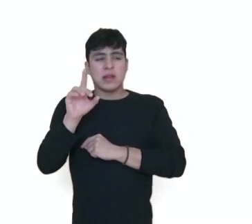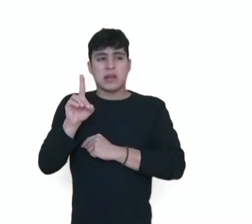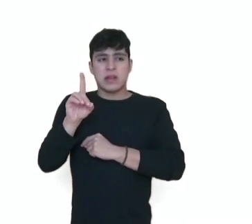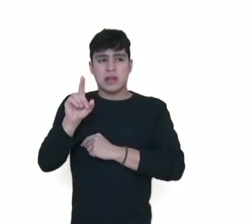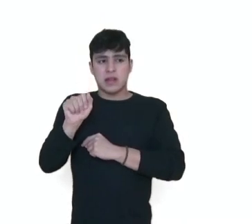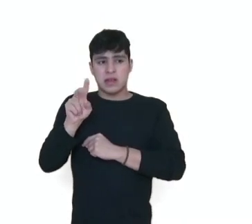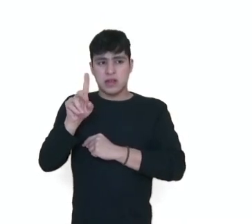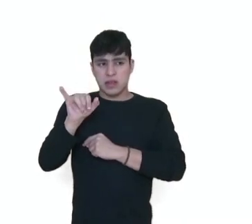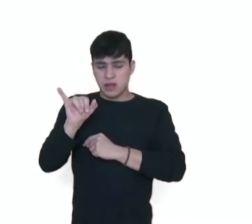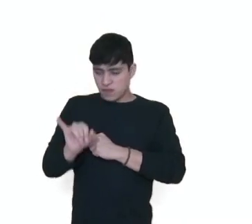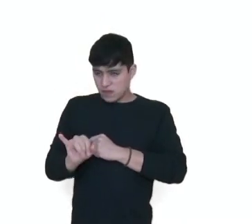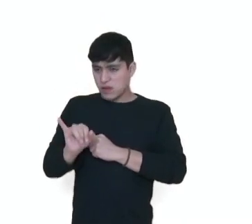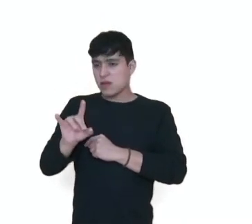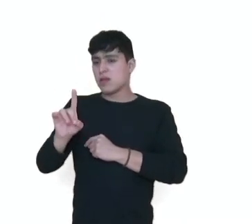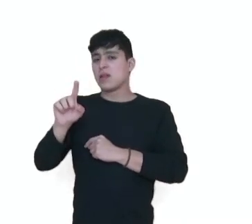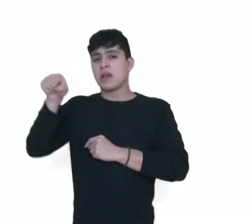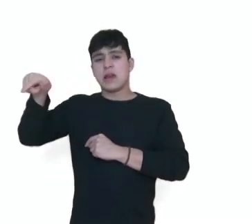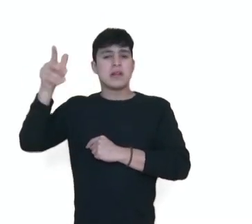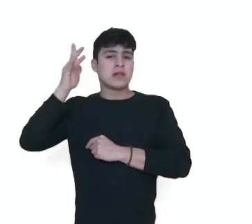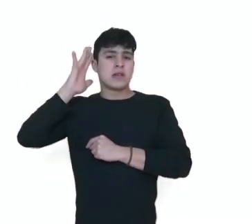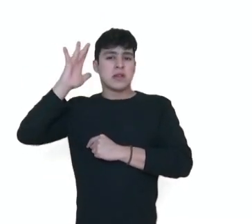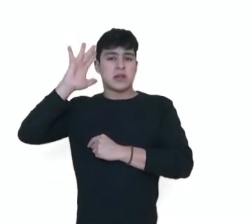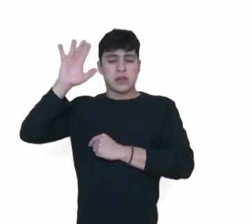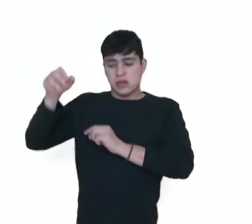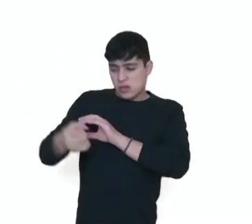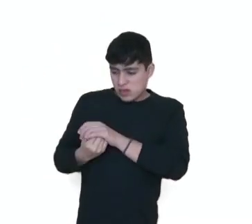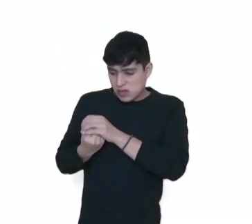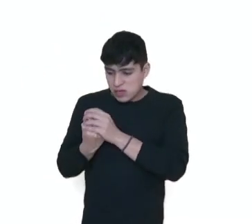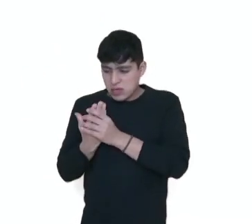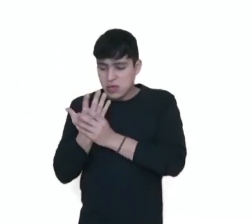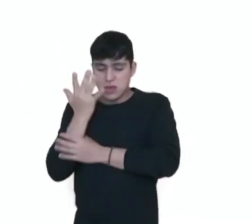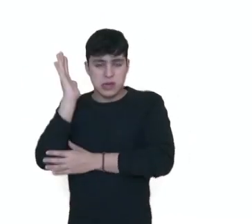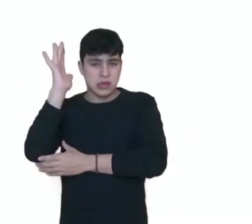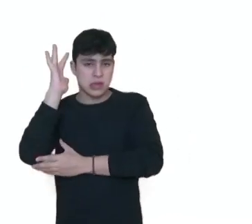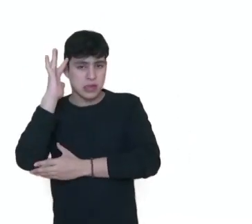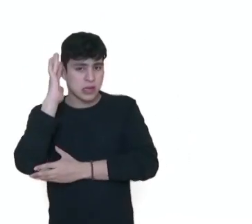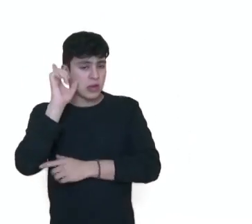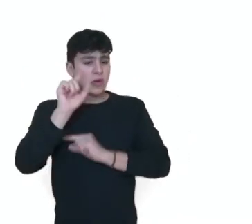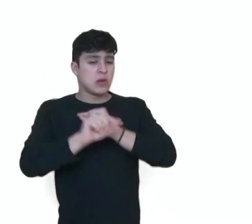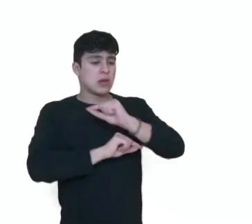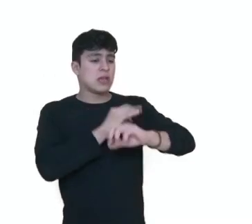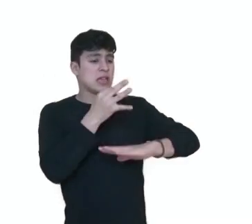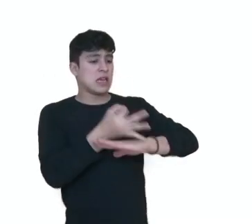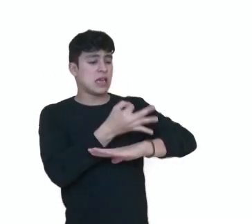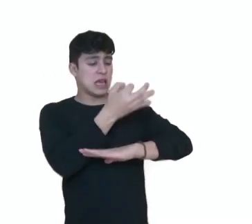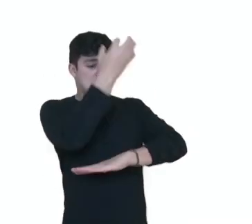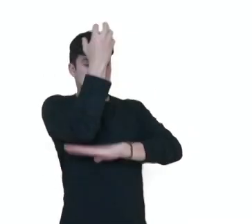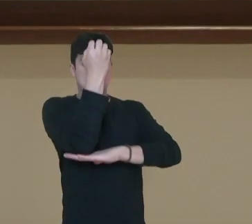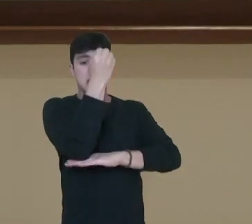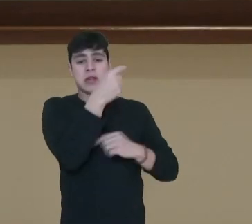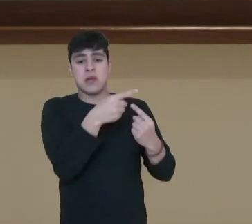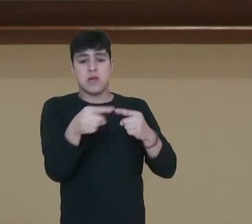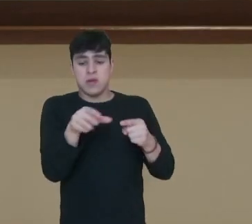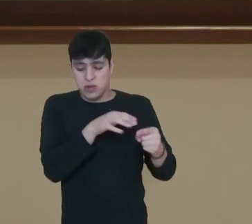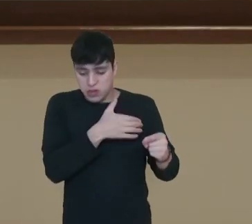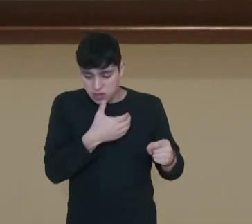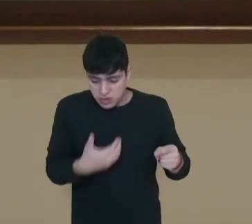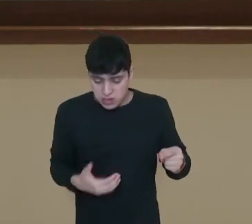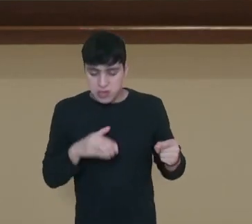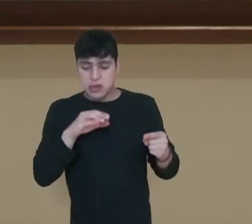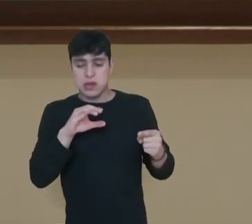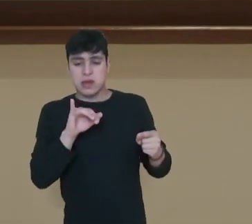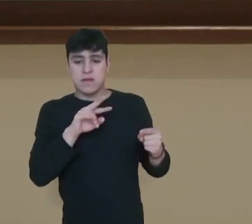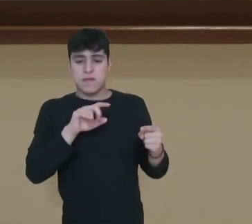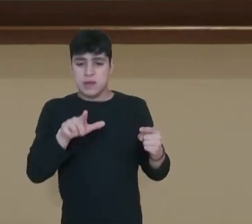essa teoria relativa, chamada, que ele vai intitular como resistência ao governo civil, e que mais à